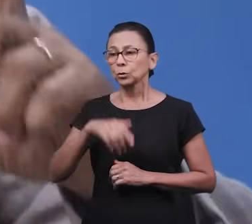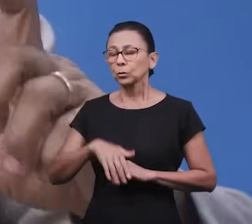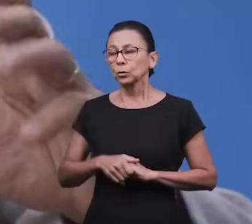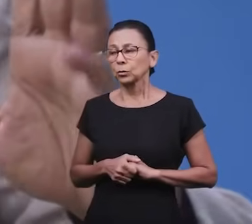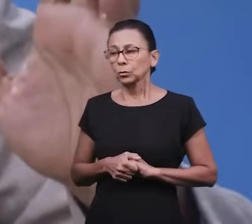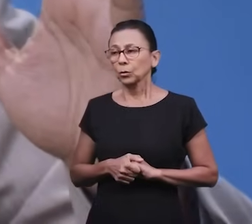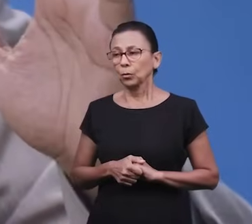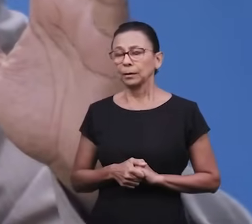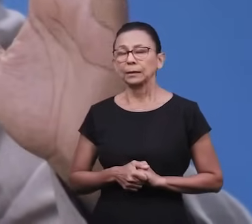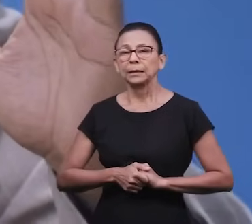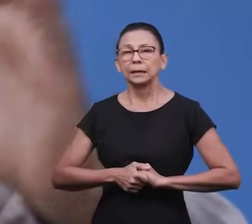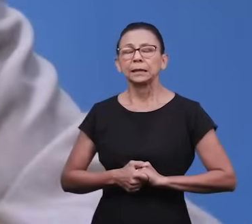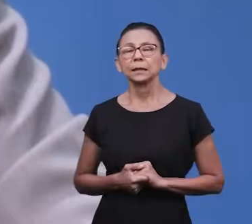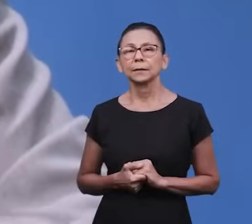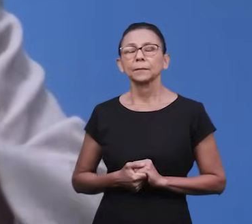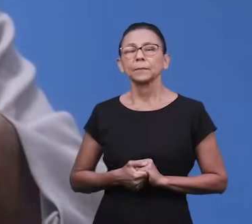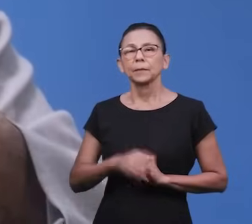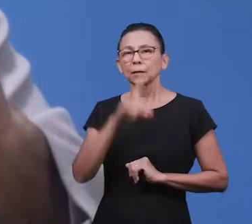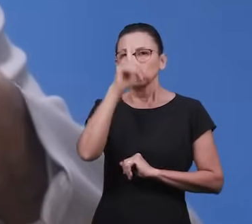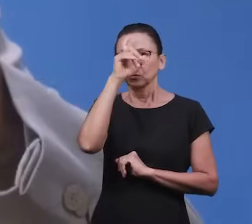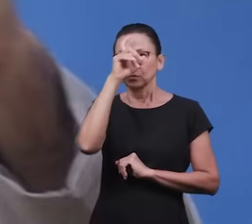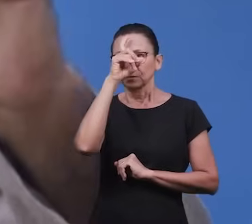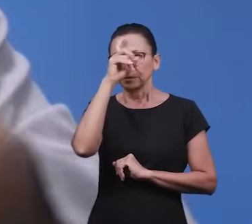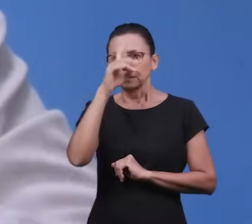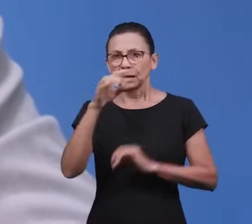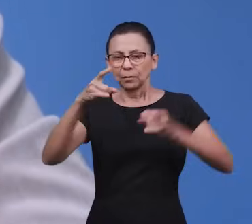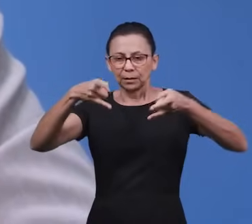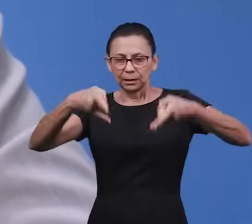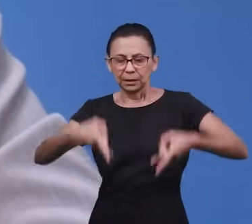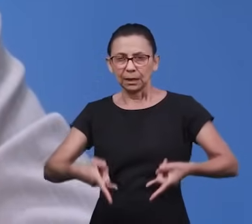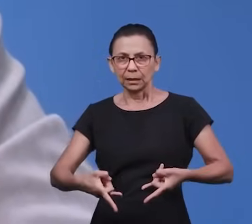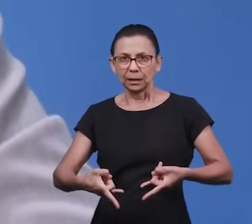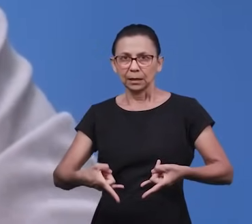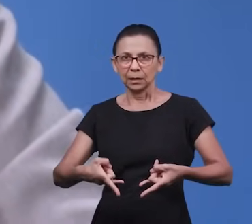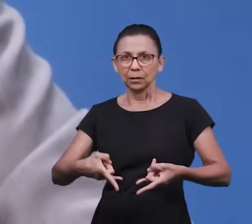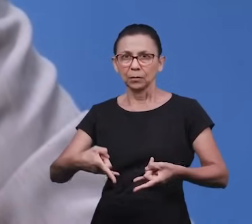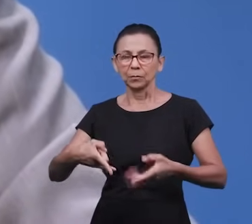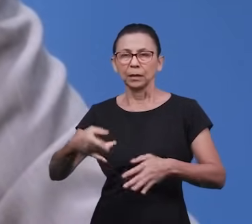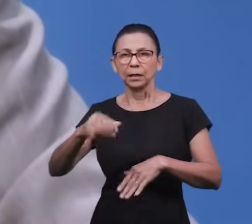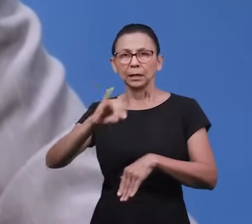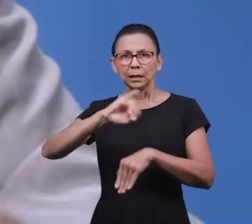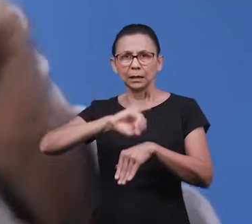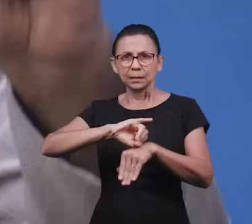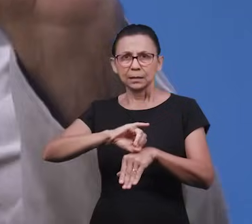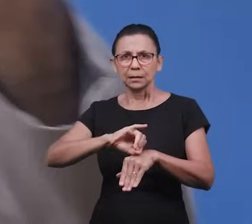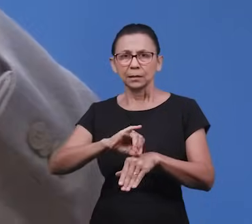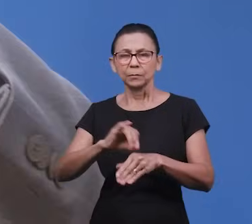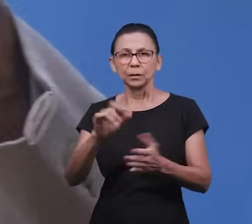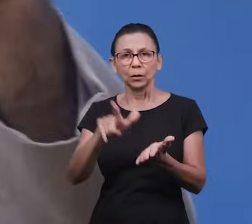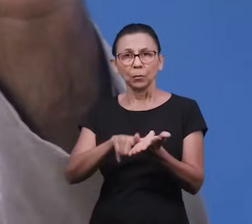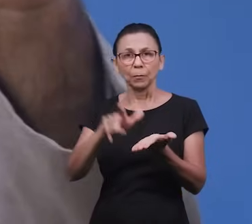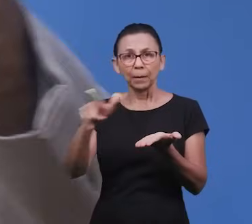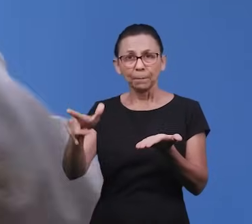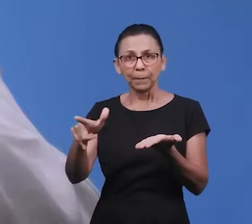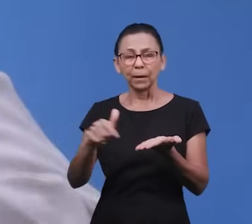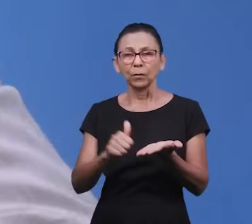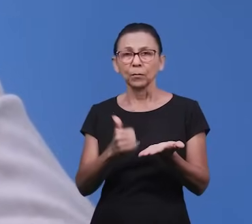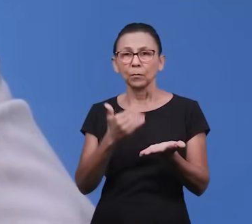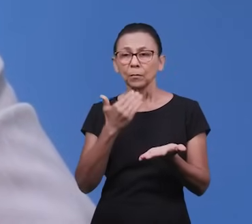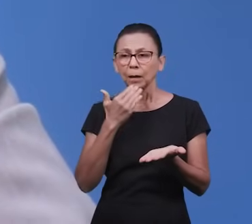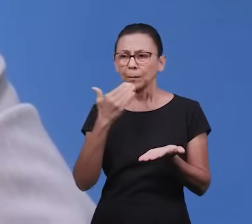cima de todas as camas tem uma folha A4 impressa, né, no computador, né, pedido de oração e o